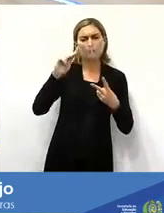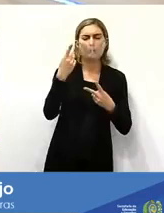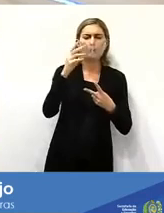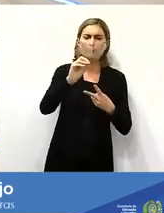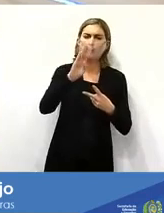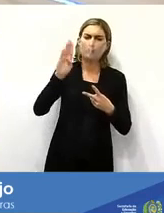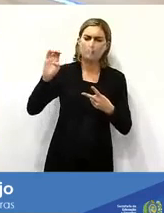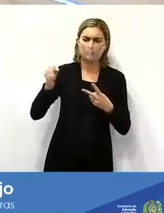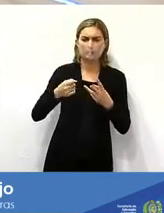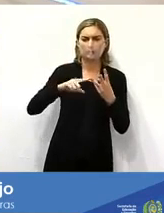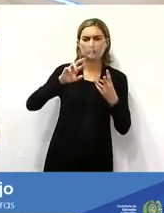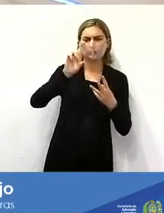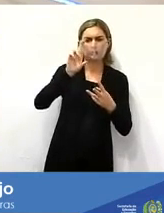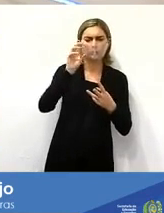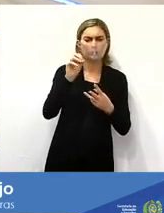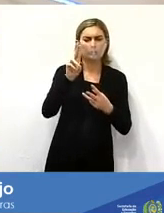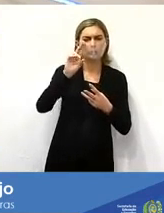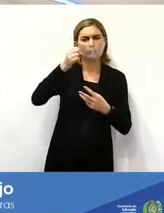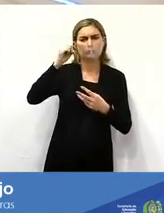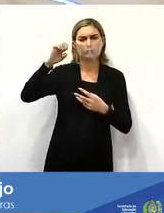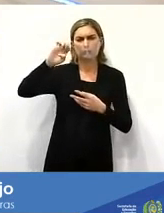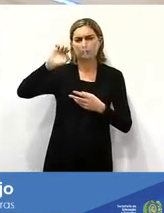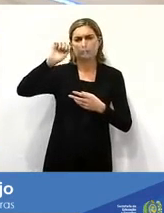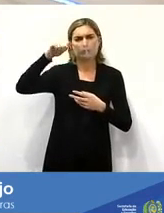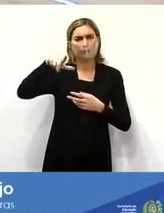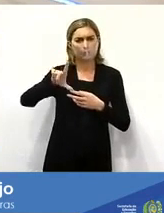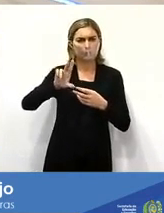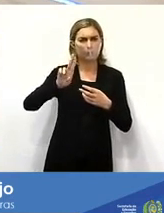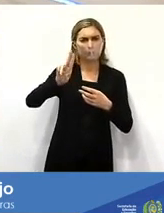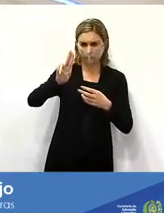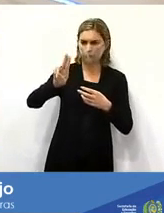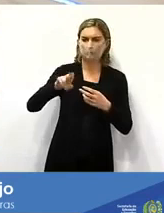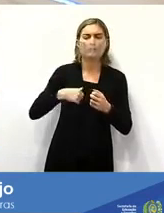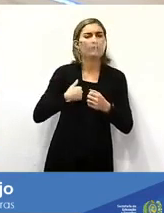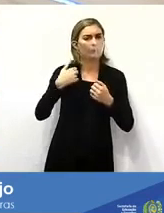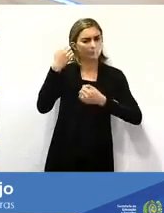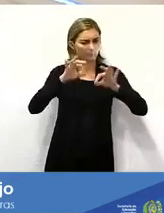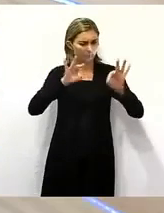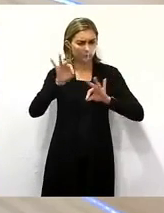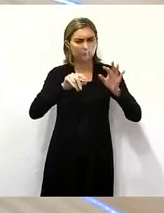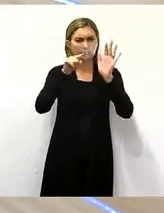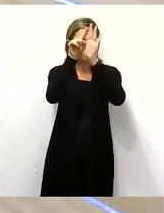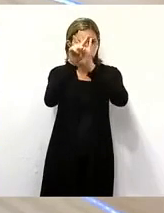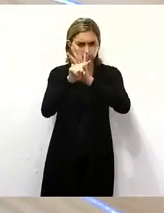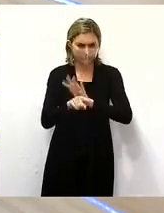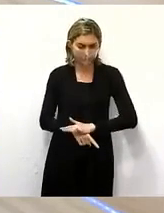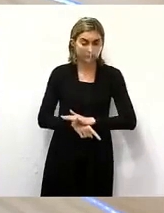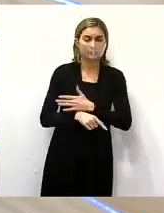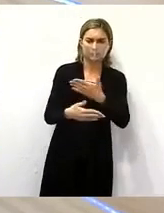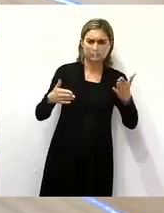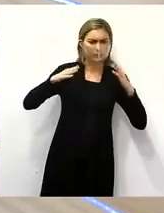e Rousseau. Para tanto, eu preparei algumas questões, e essas questões